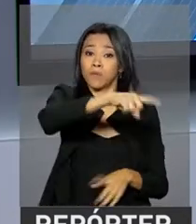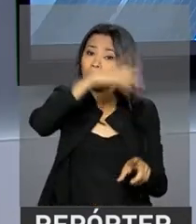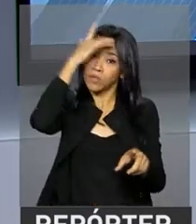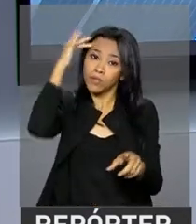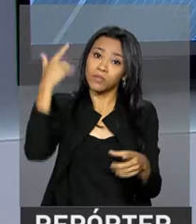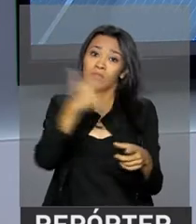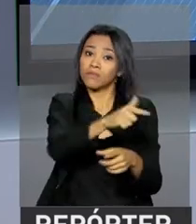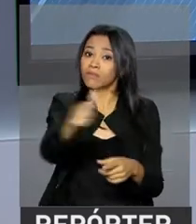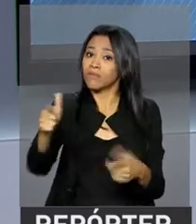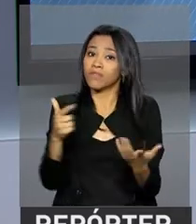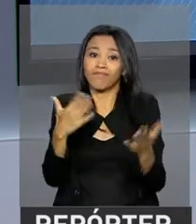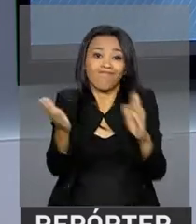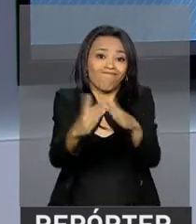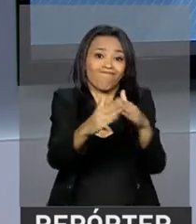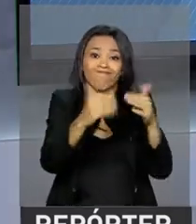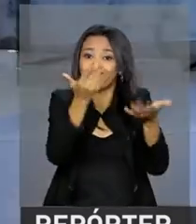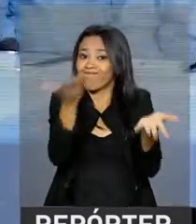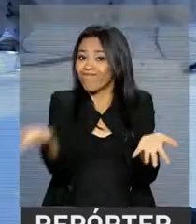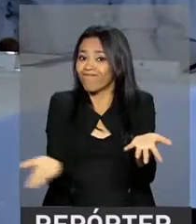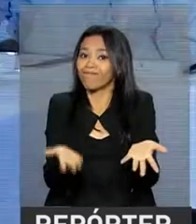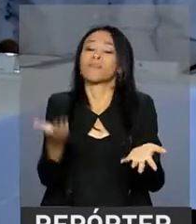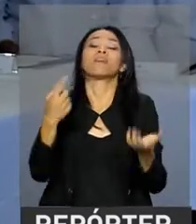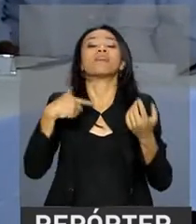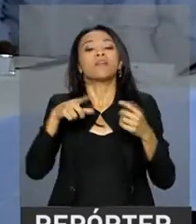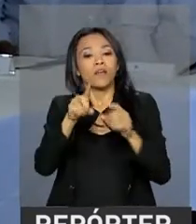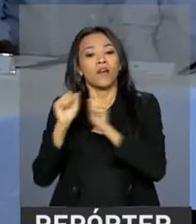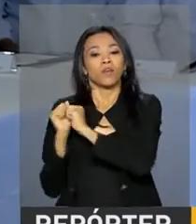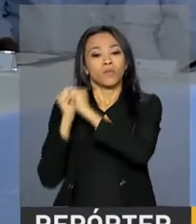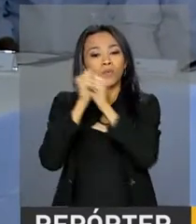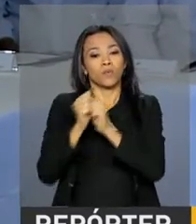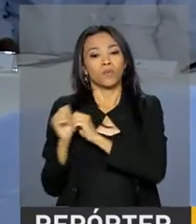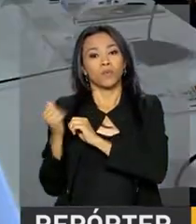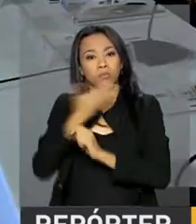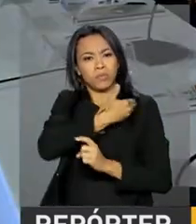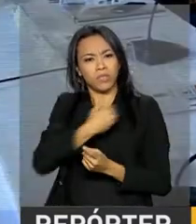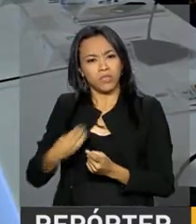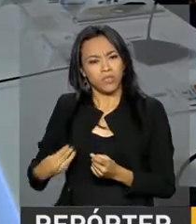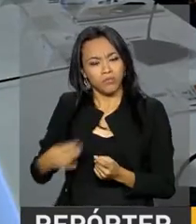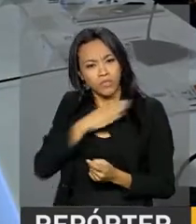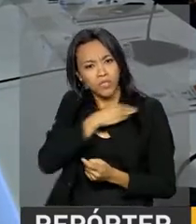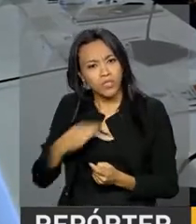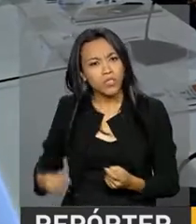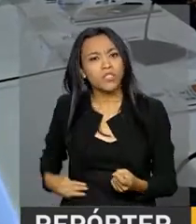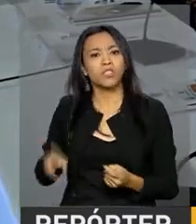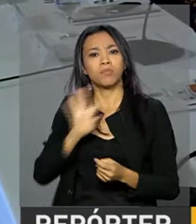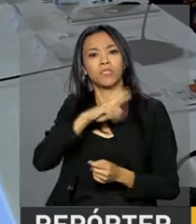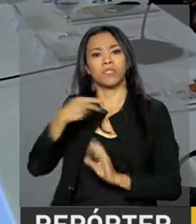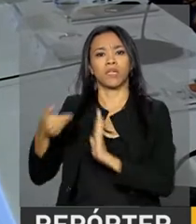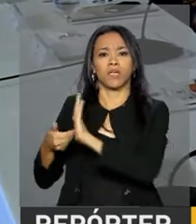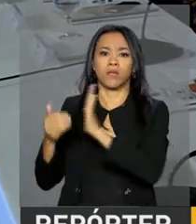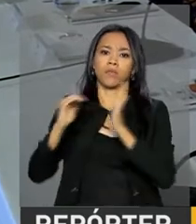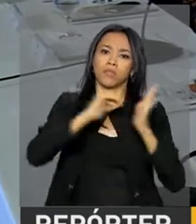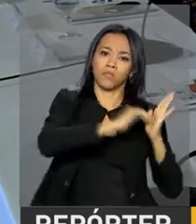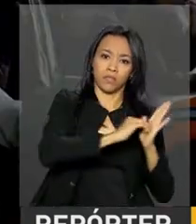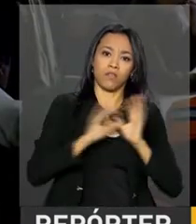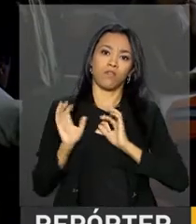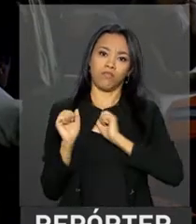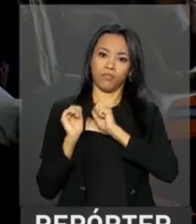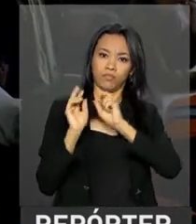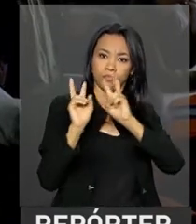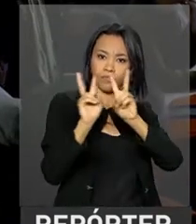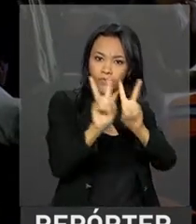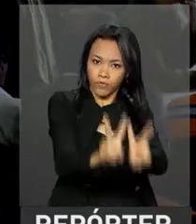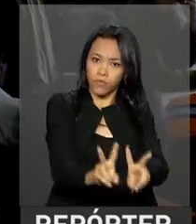desabrigadas acompanhado por ministros e pelos presidentes da câmara e do senado o presidente michel temer prestou